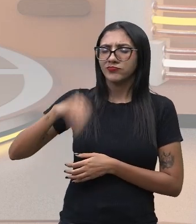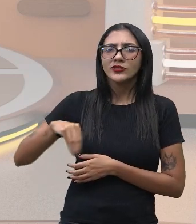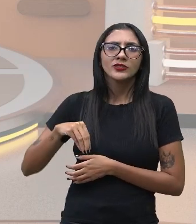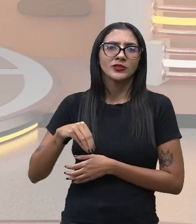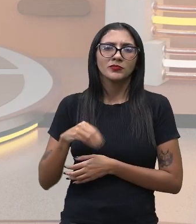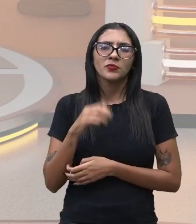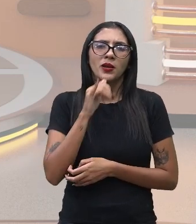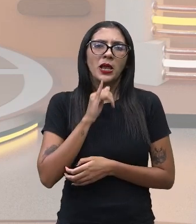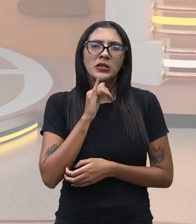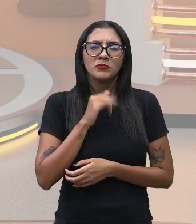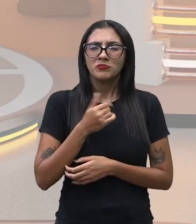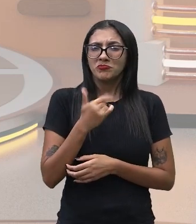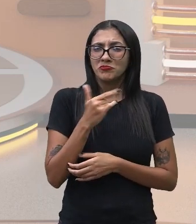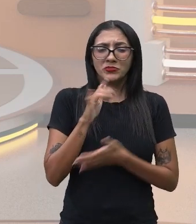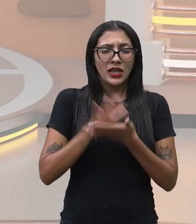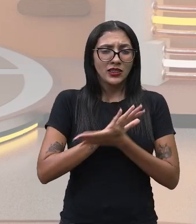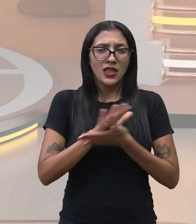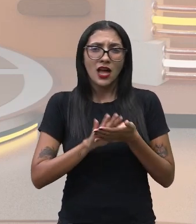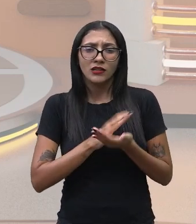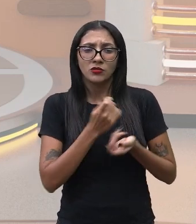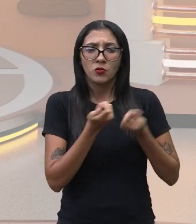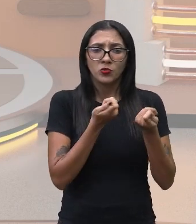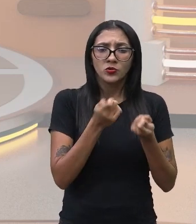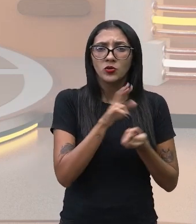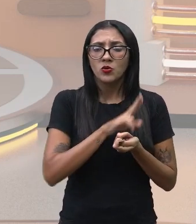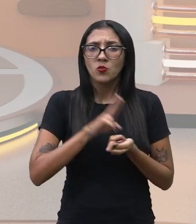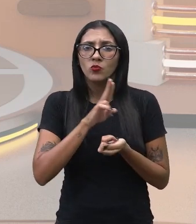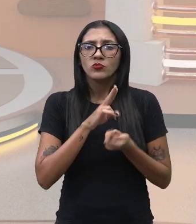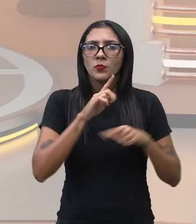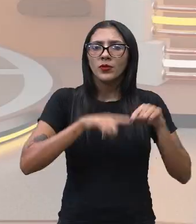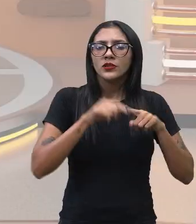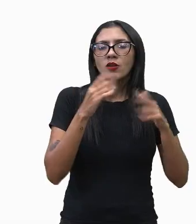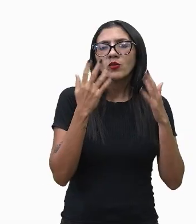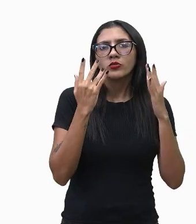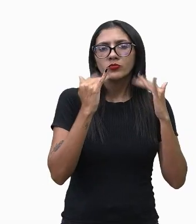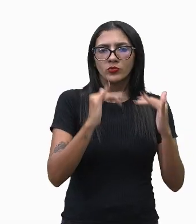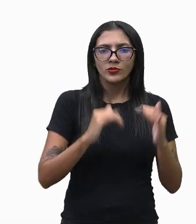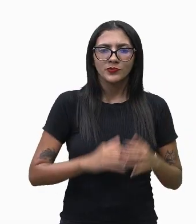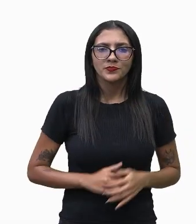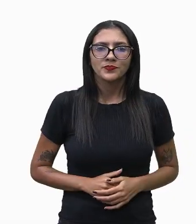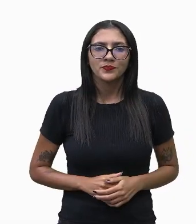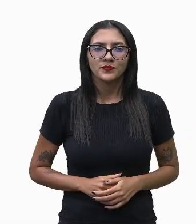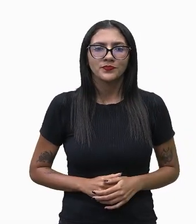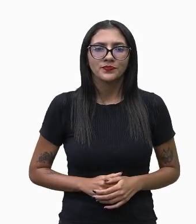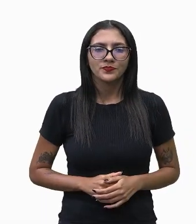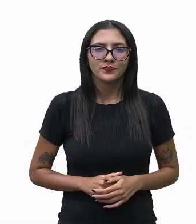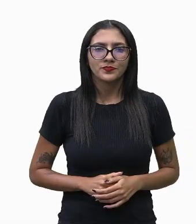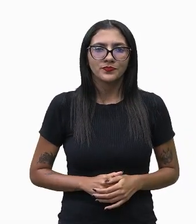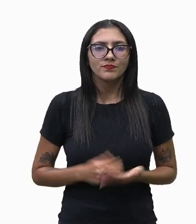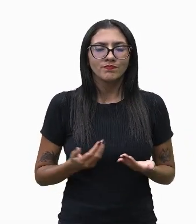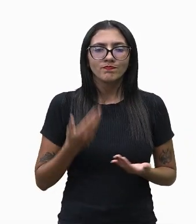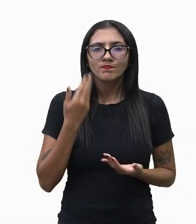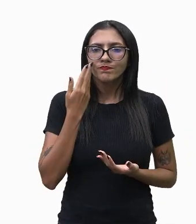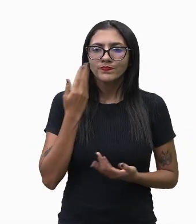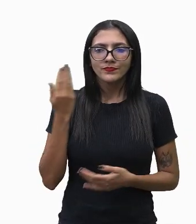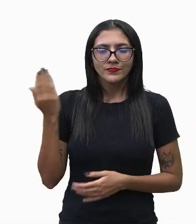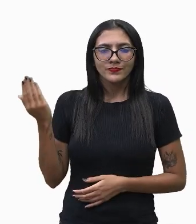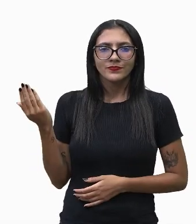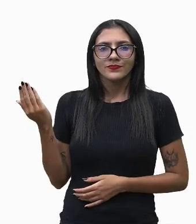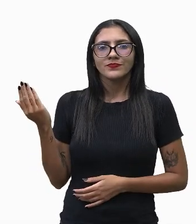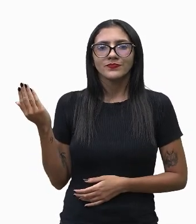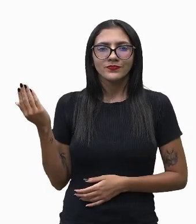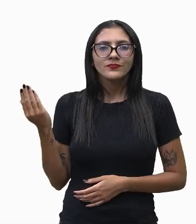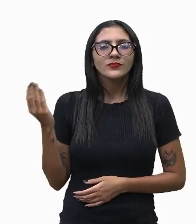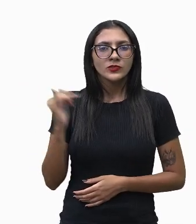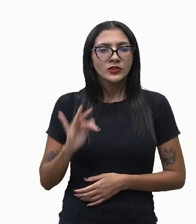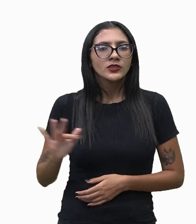uso racional dos recursos da natureza. E aí eu vou mostrar para vocês aqui esta charge, né,